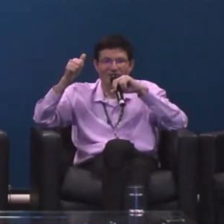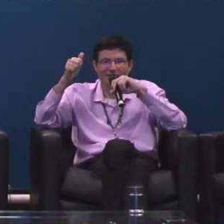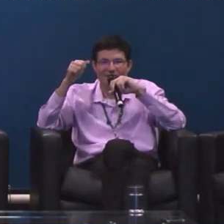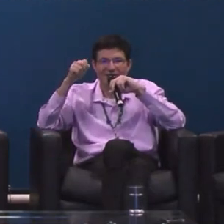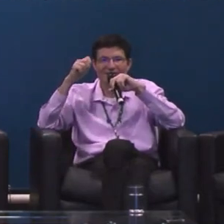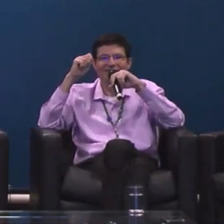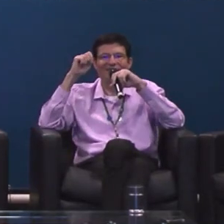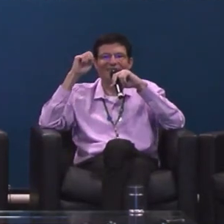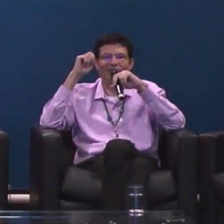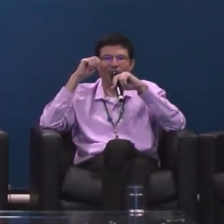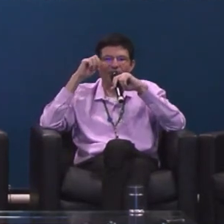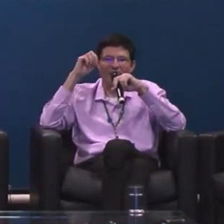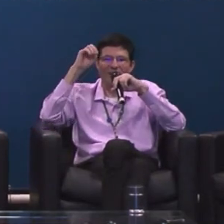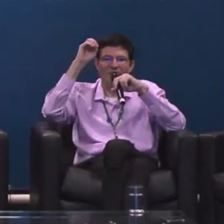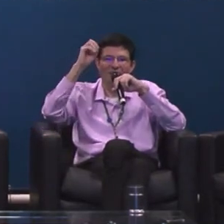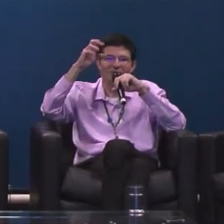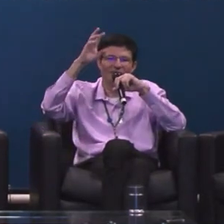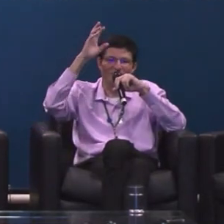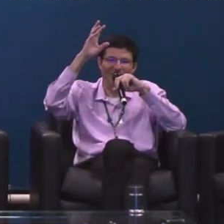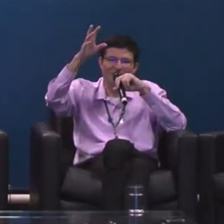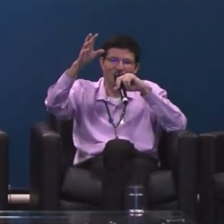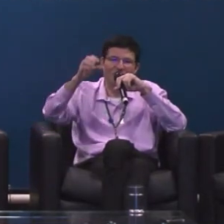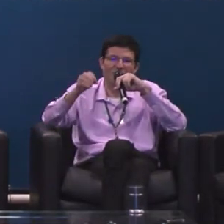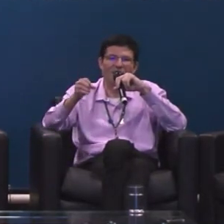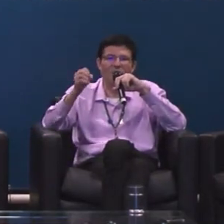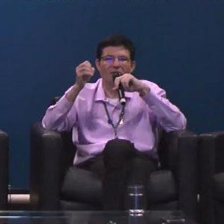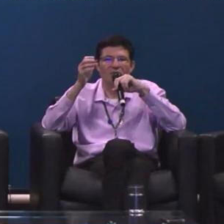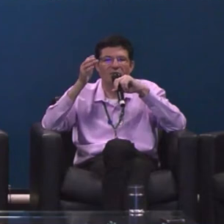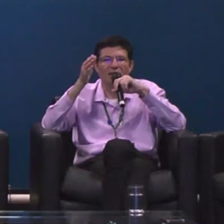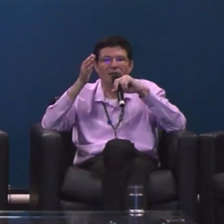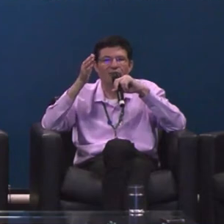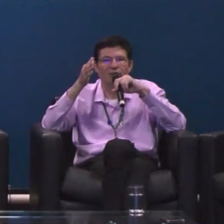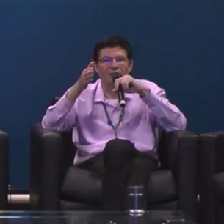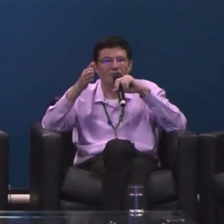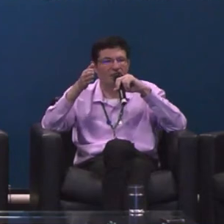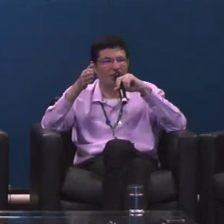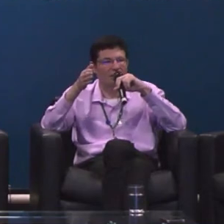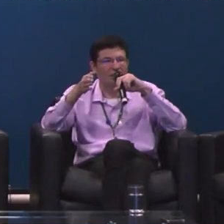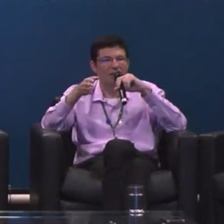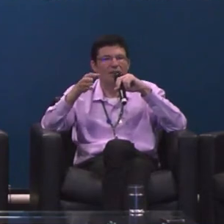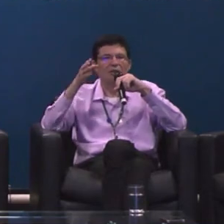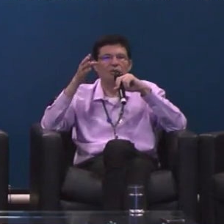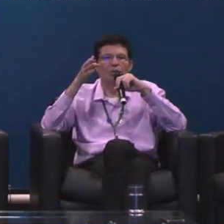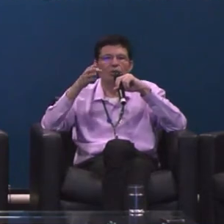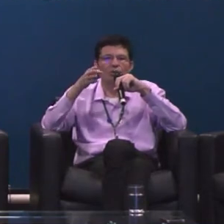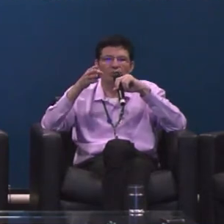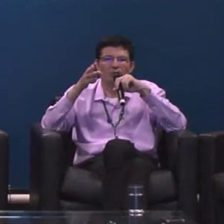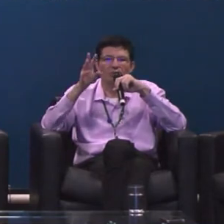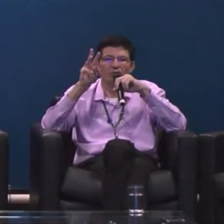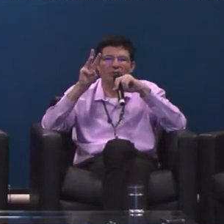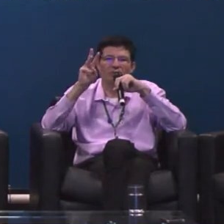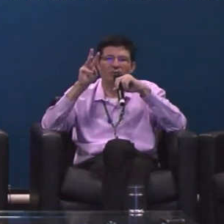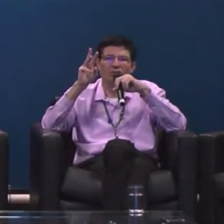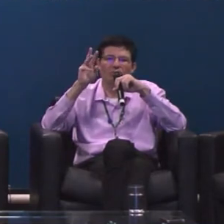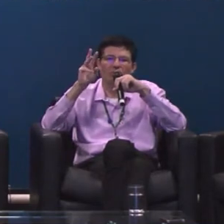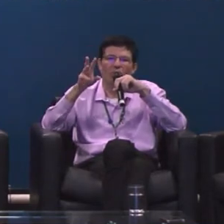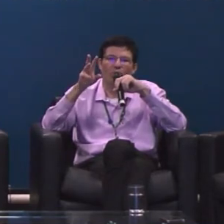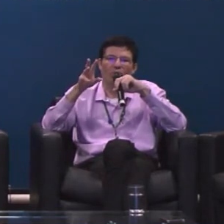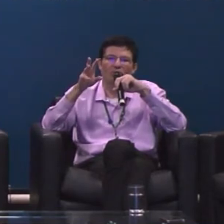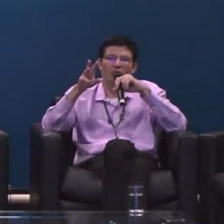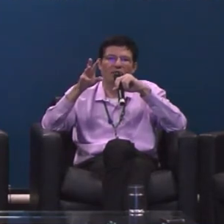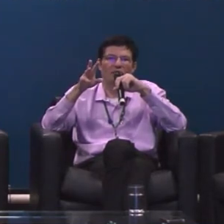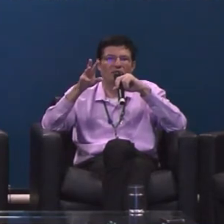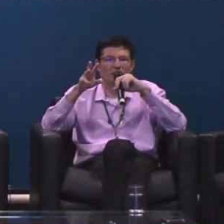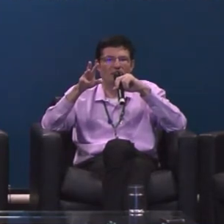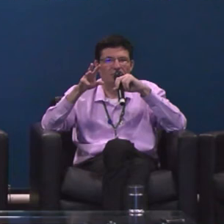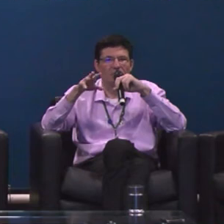Visa, deixar bem o caminho, você faz a divulgação, porque isso aqui é fundamental. Todos os documentos que